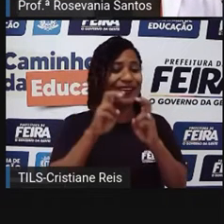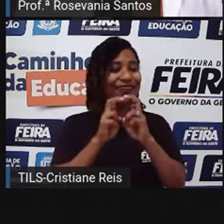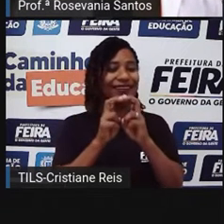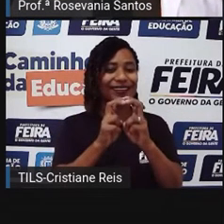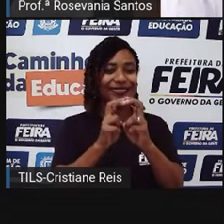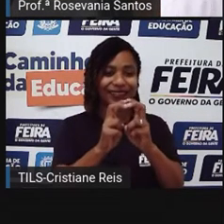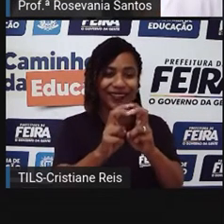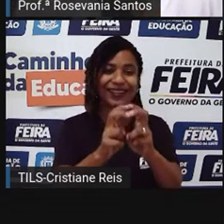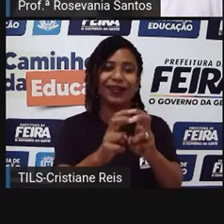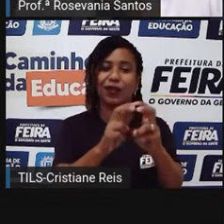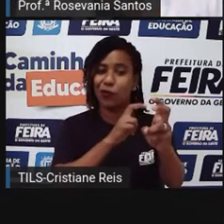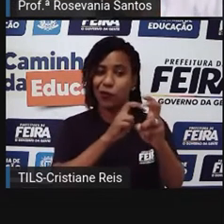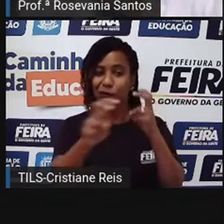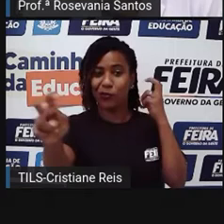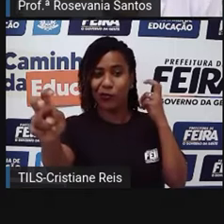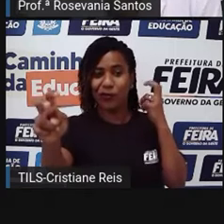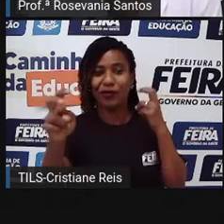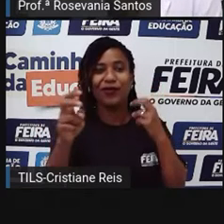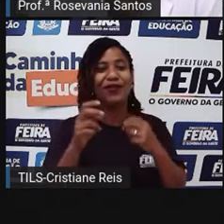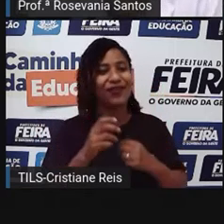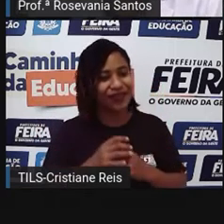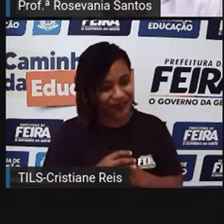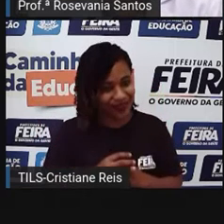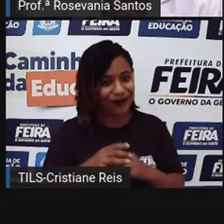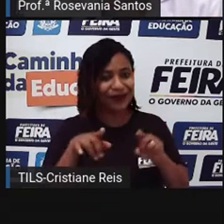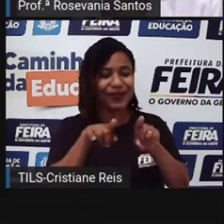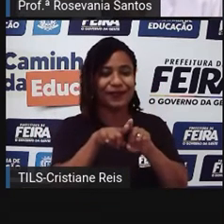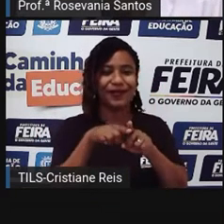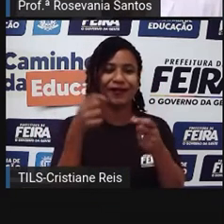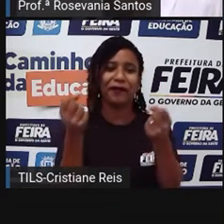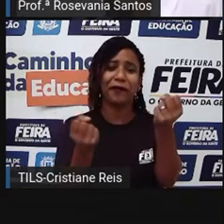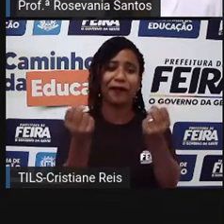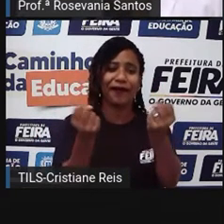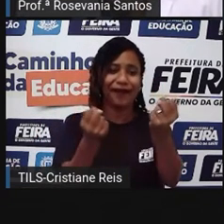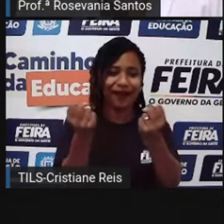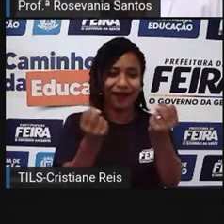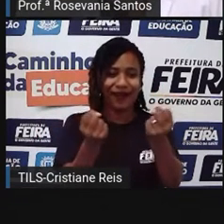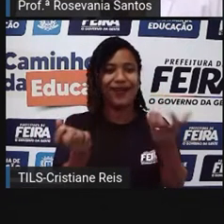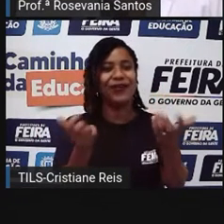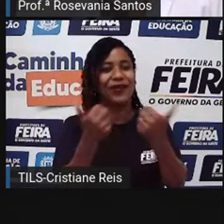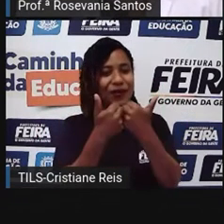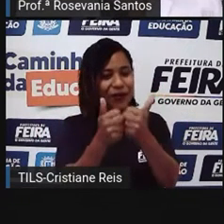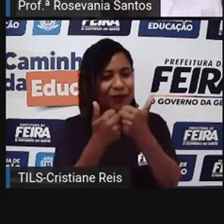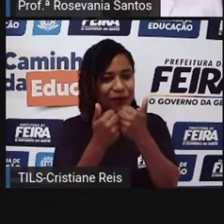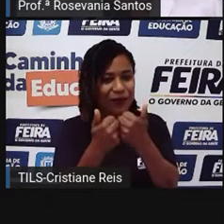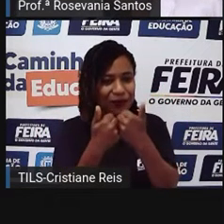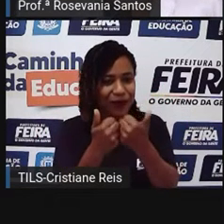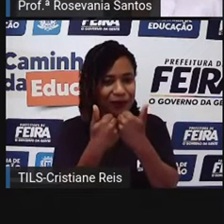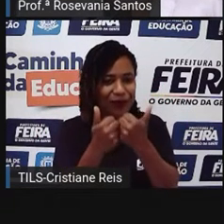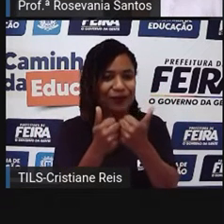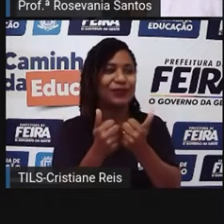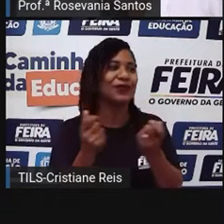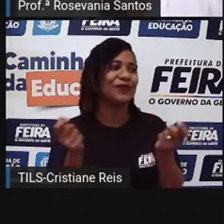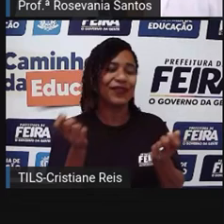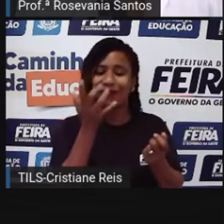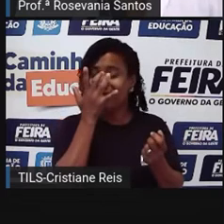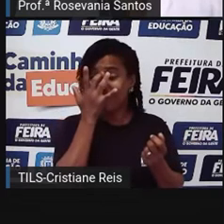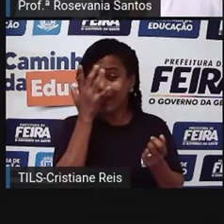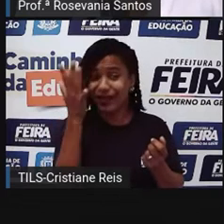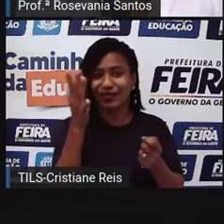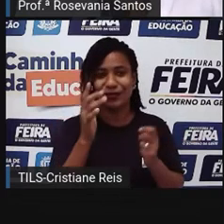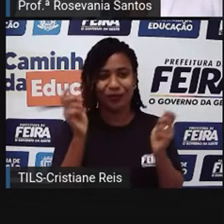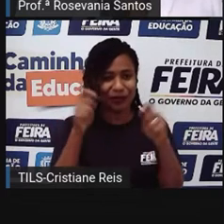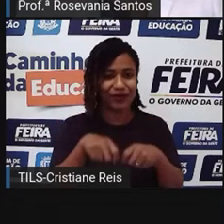né? Os carros mesmo, os particulares, os ônibus. Então, você hoje, né, sair de uma cidade para outra